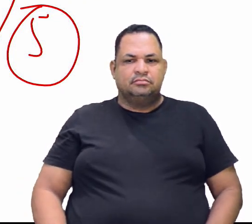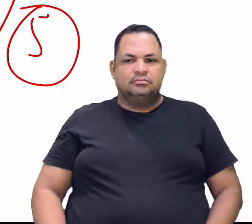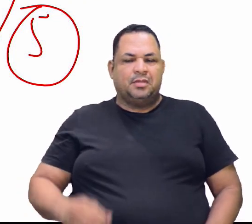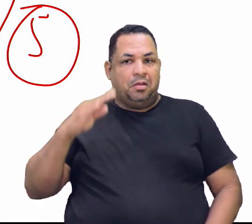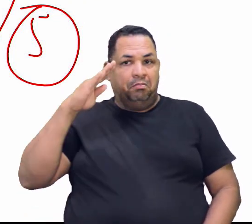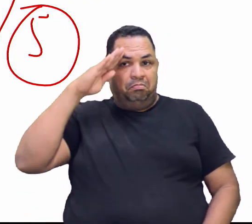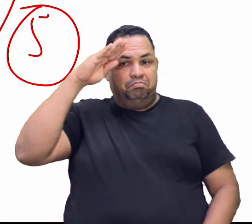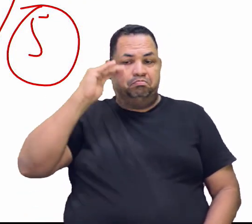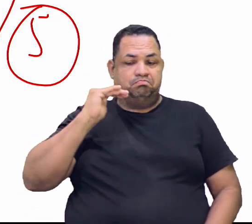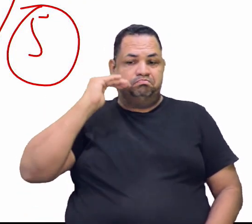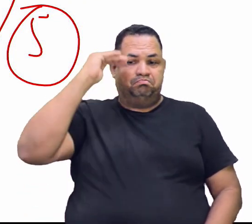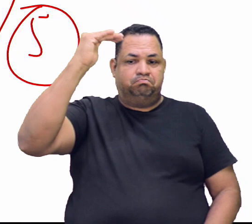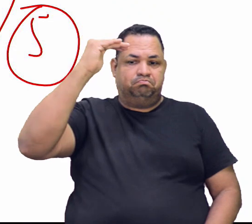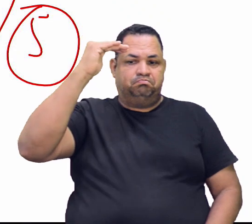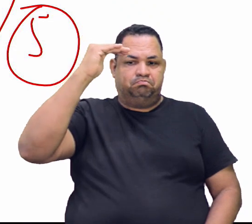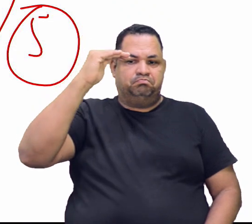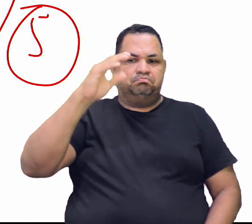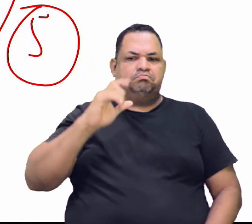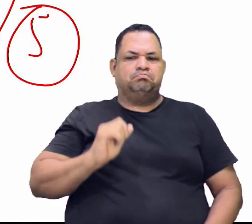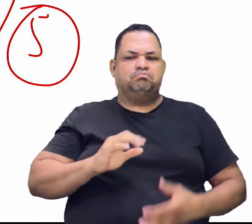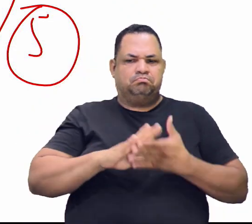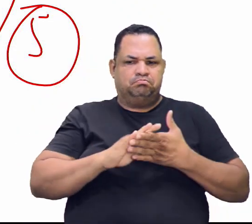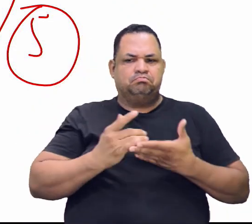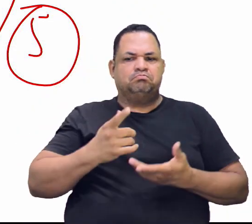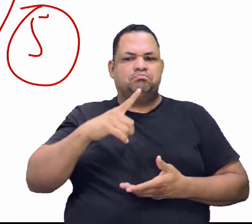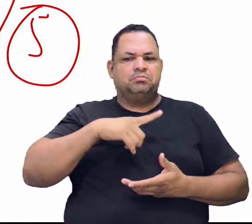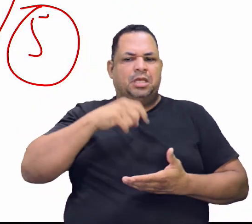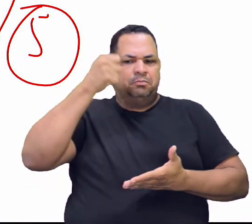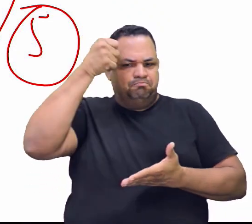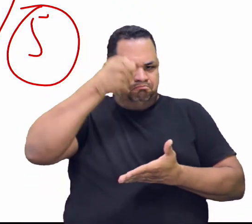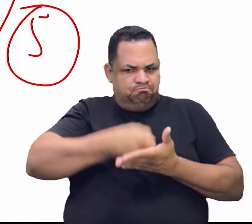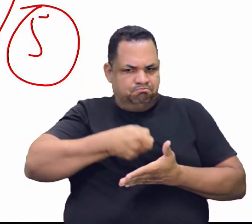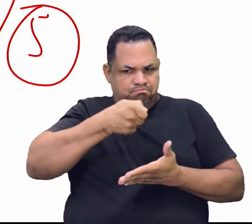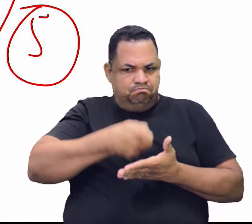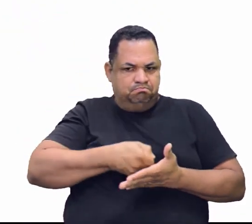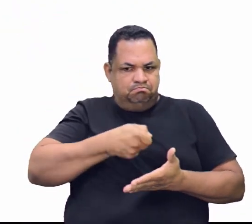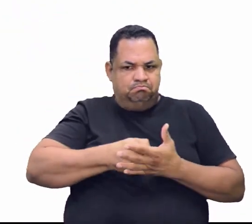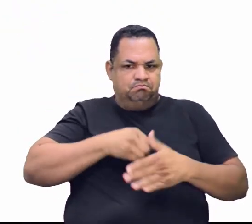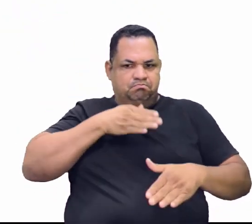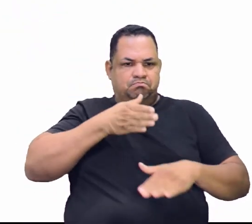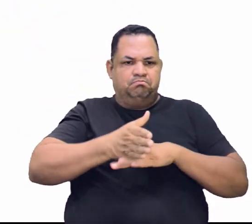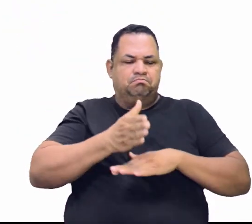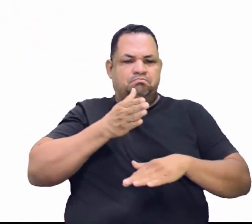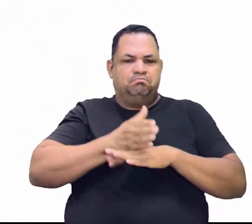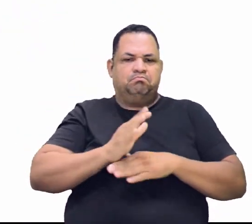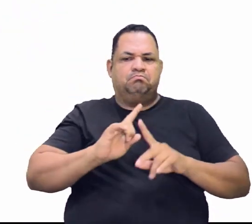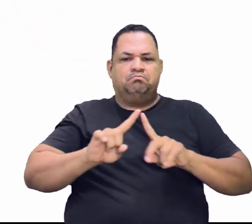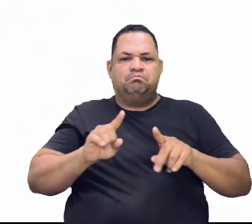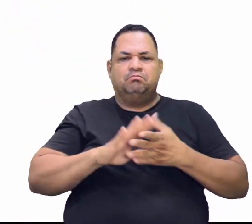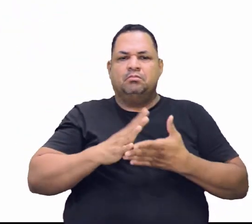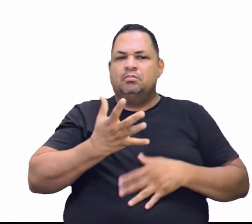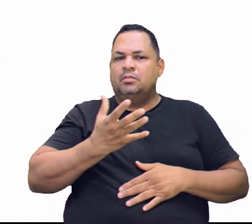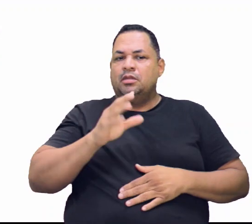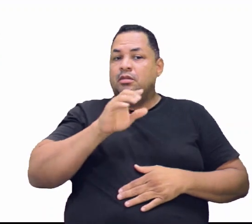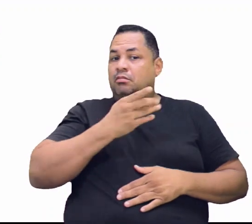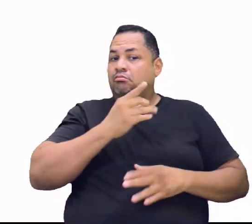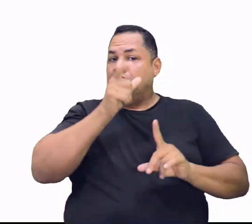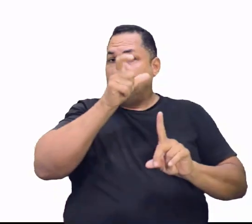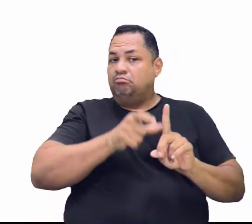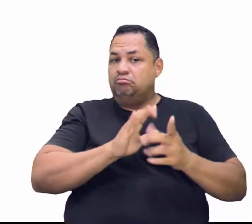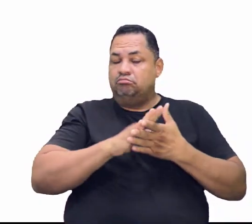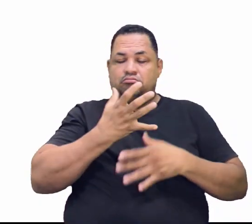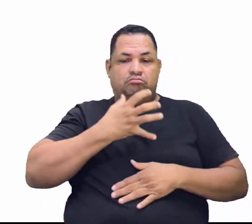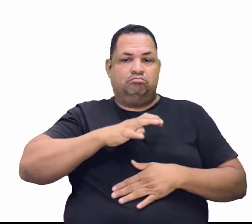Oficiais no comando, era por obrigação de estar participando. Mas o Aloysio Ferreira não fez isso. O